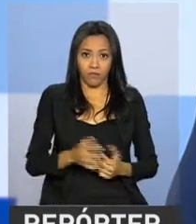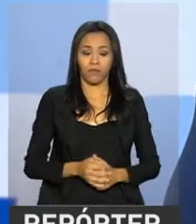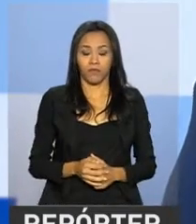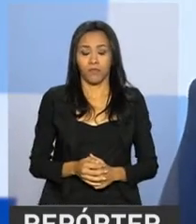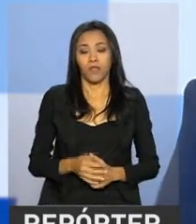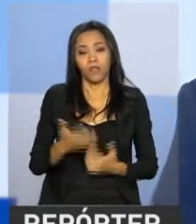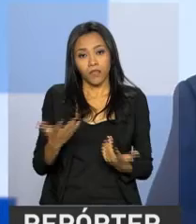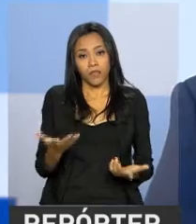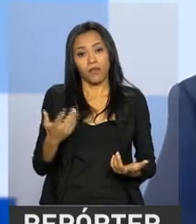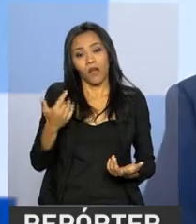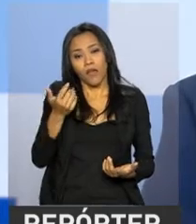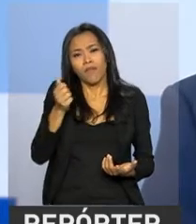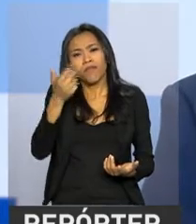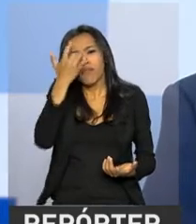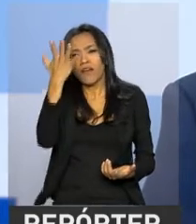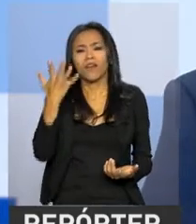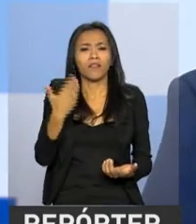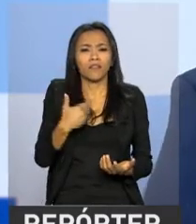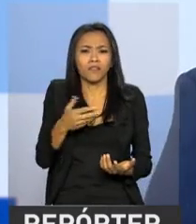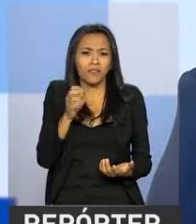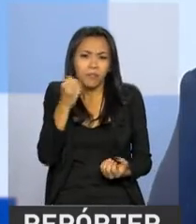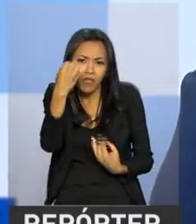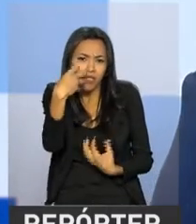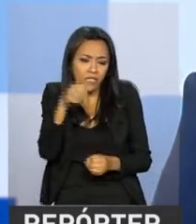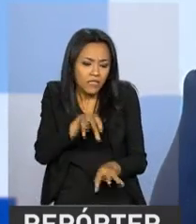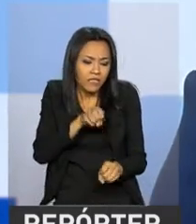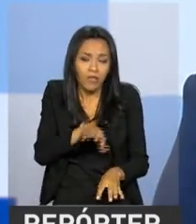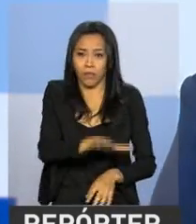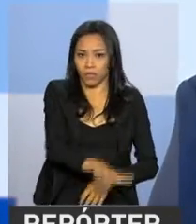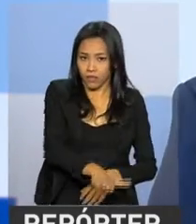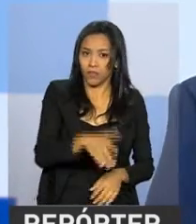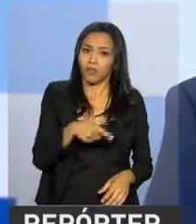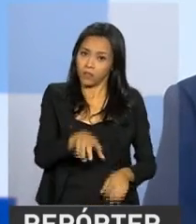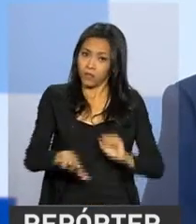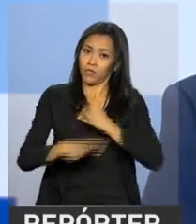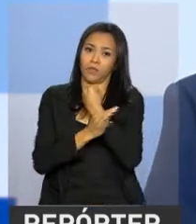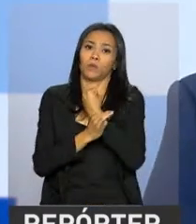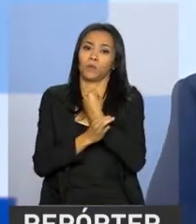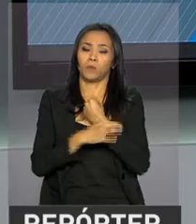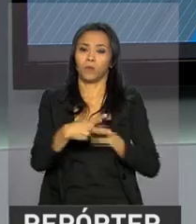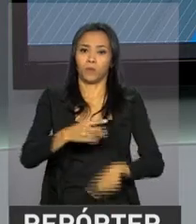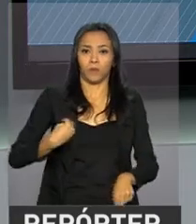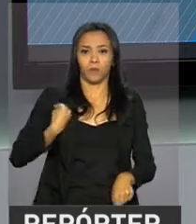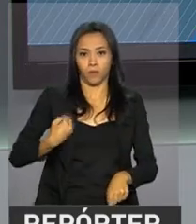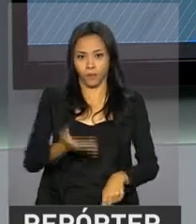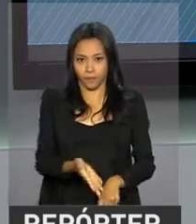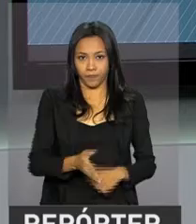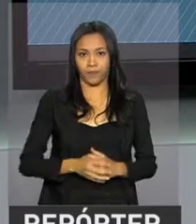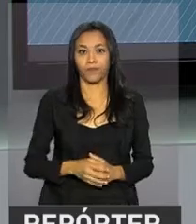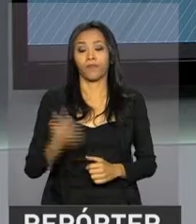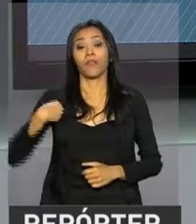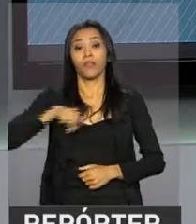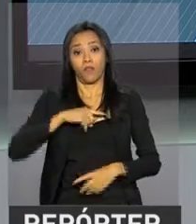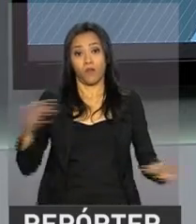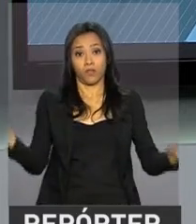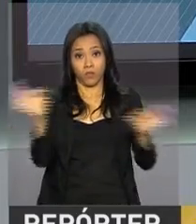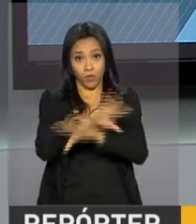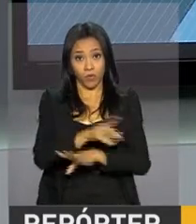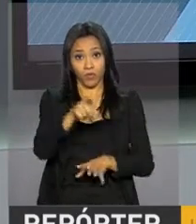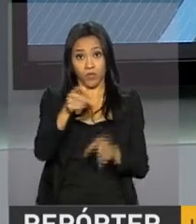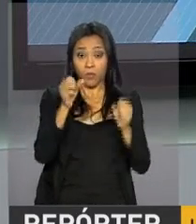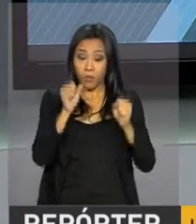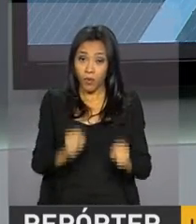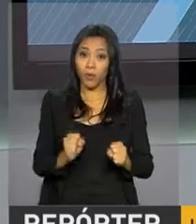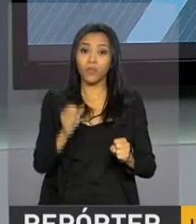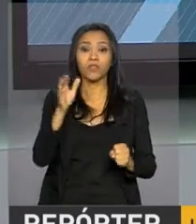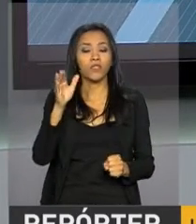a insulina bem mais fácil tanto de aprendizado e mais seguro pulso da criança nós ficamos por aqui você pode